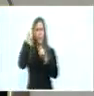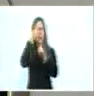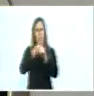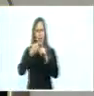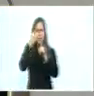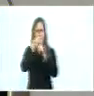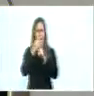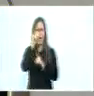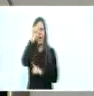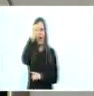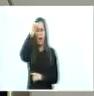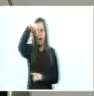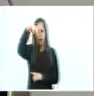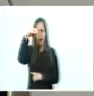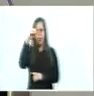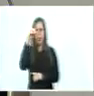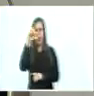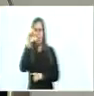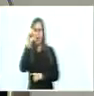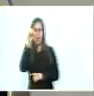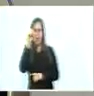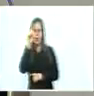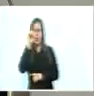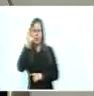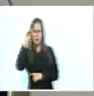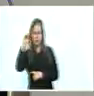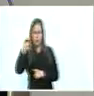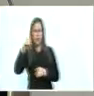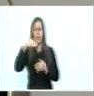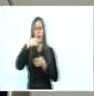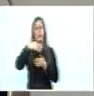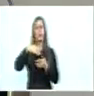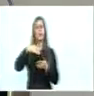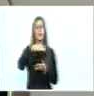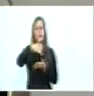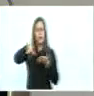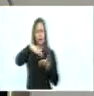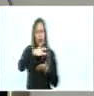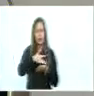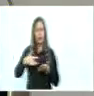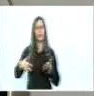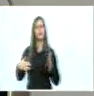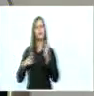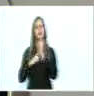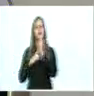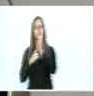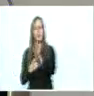à oncologia, representantes da Secretaria de Saúde, representantes do Hospital